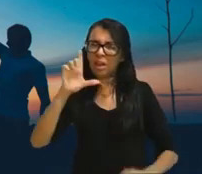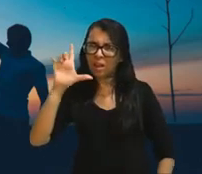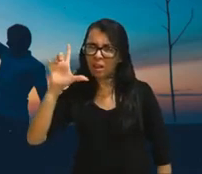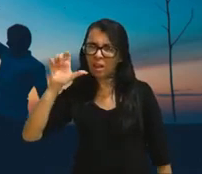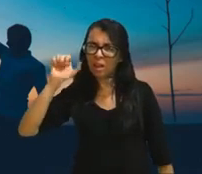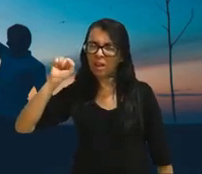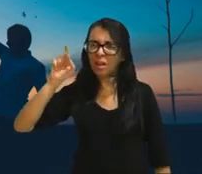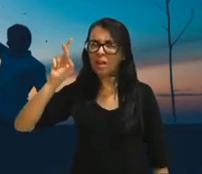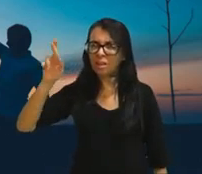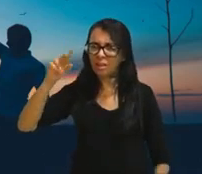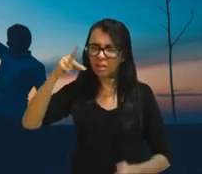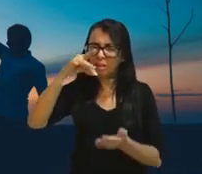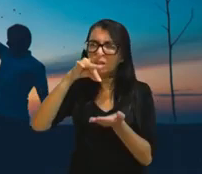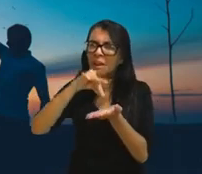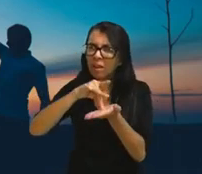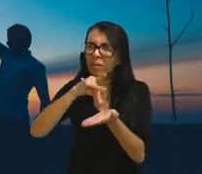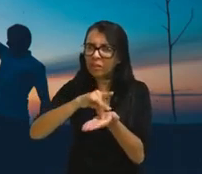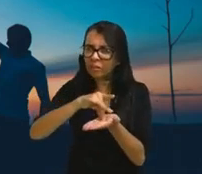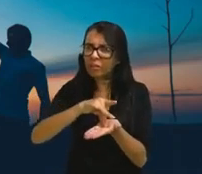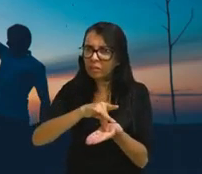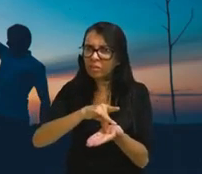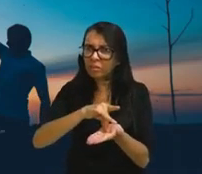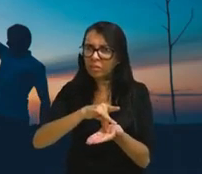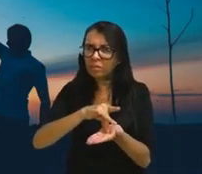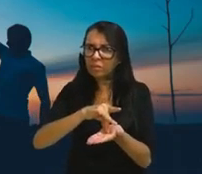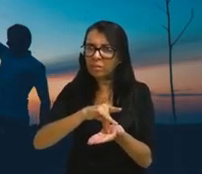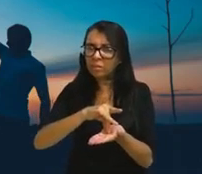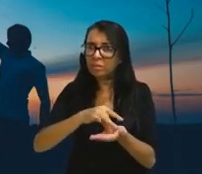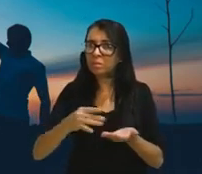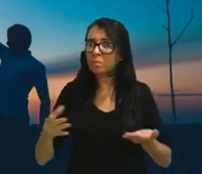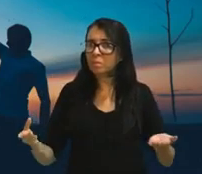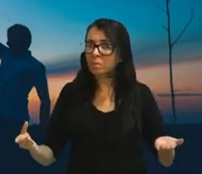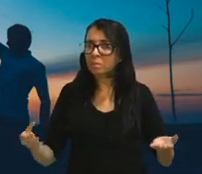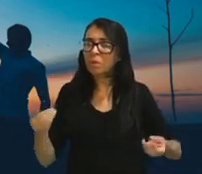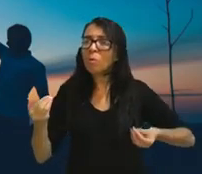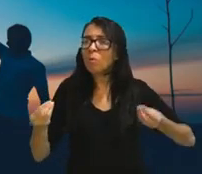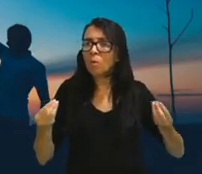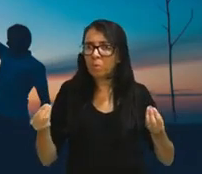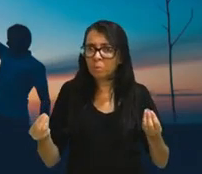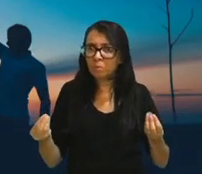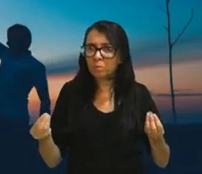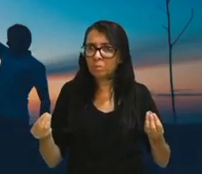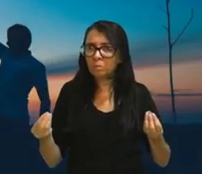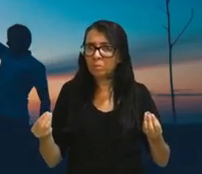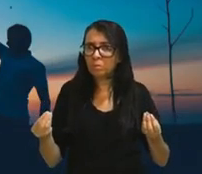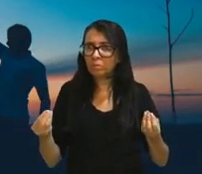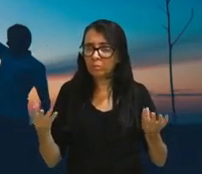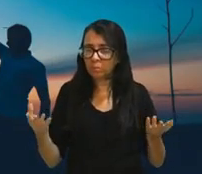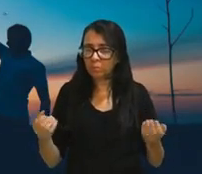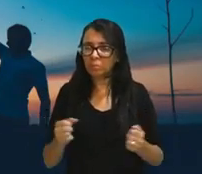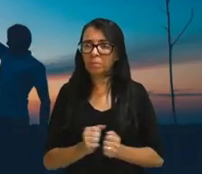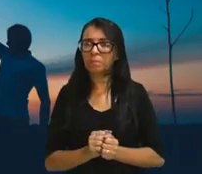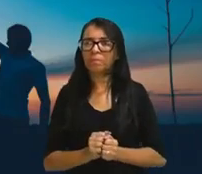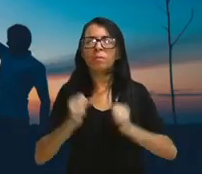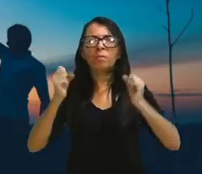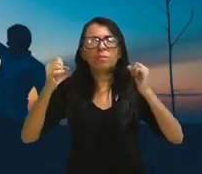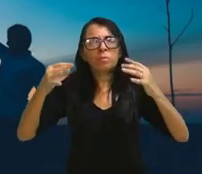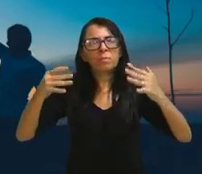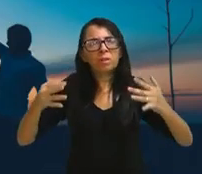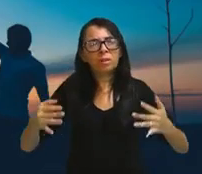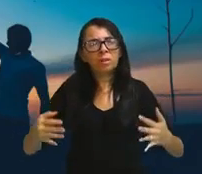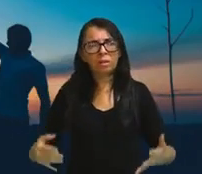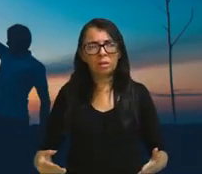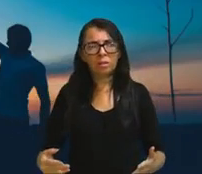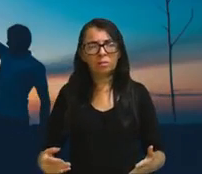que anda o seu lar? O que é um verdadeiro lar? Vamos acompanhar algumas